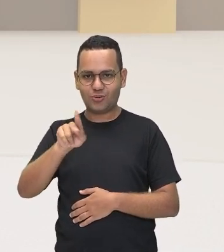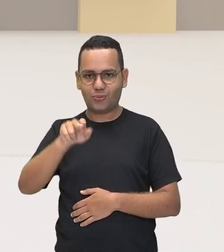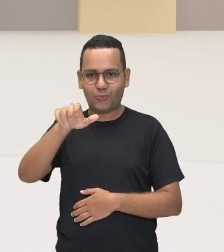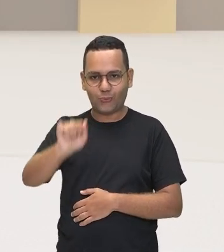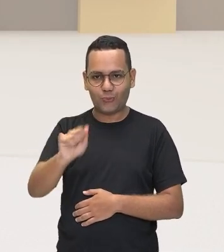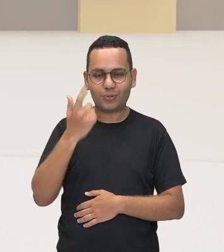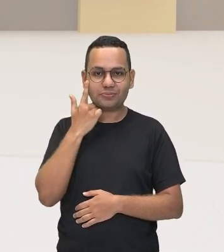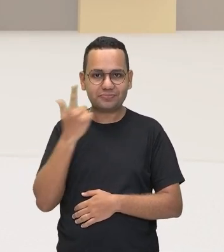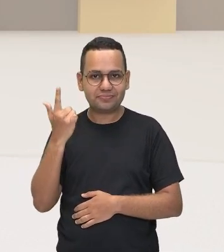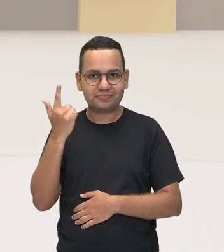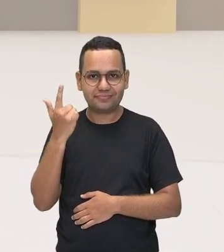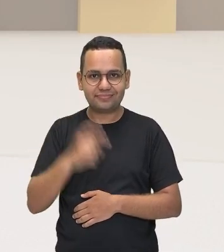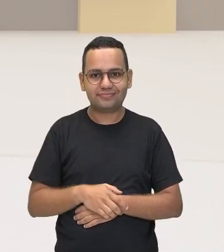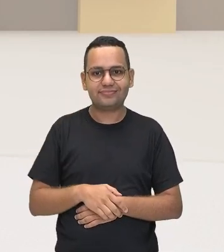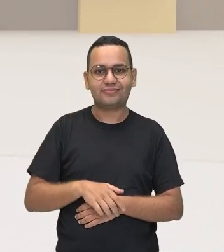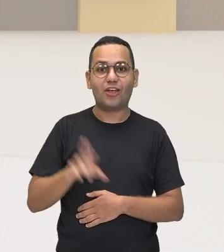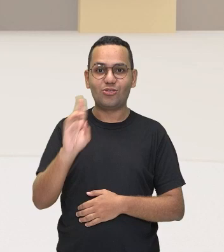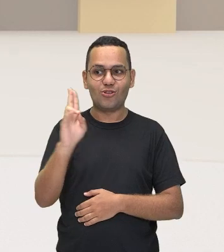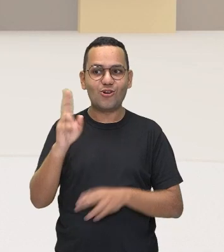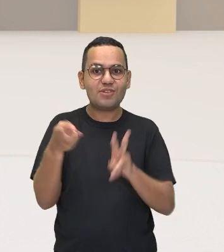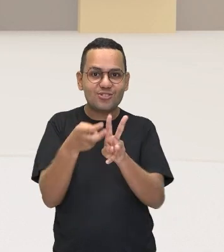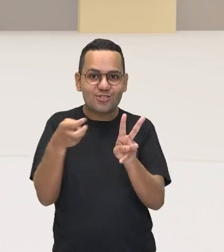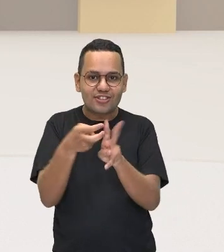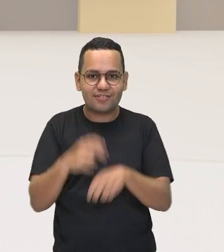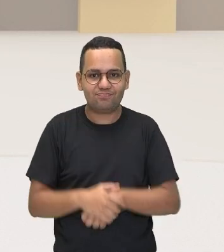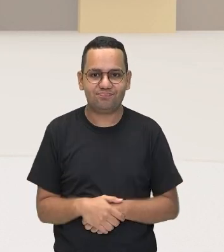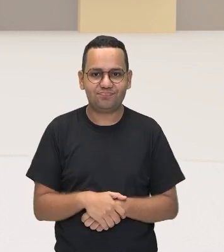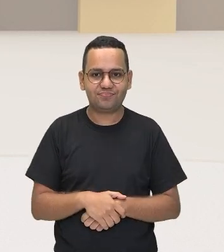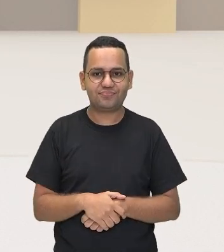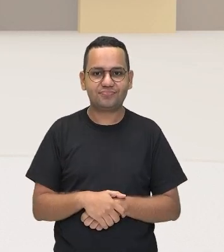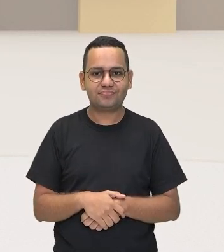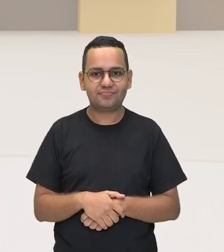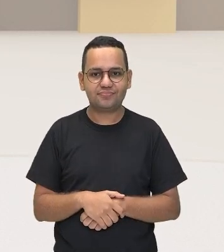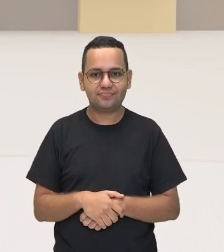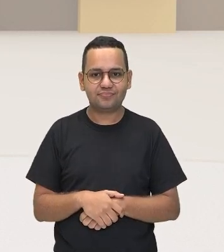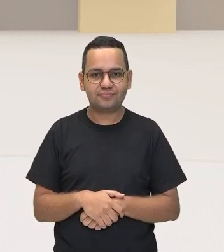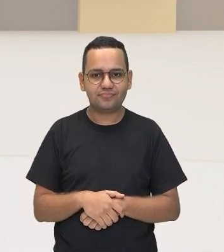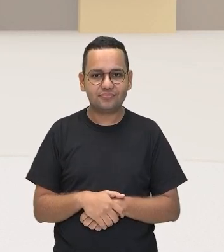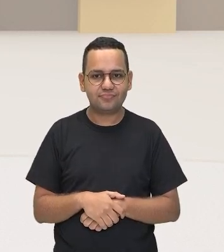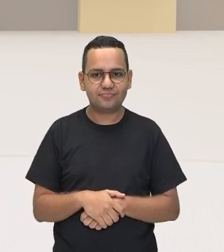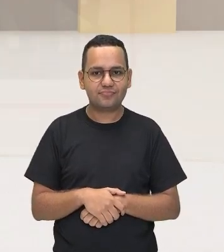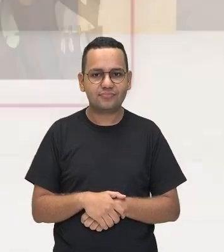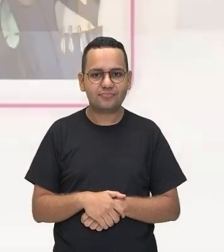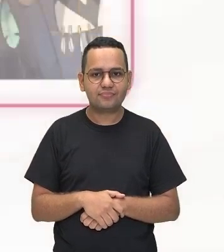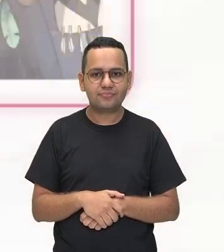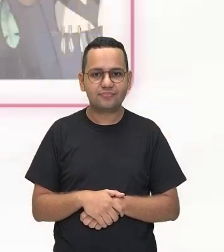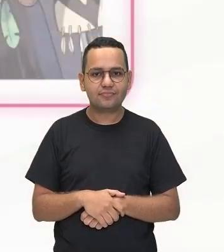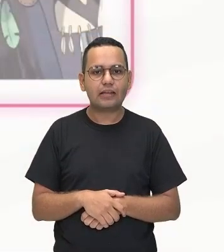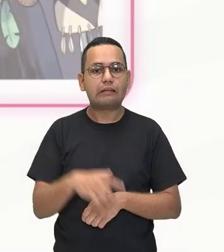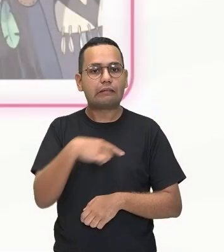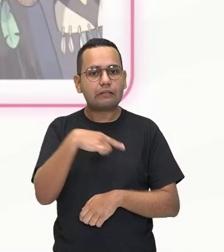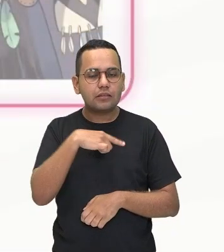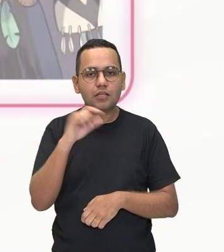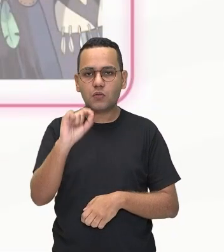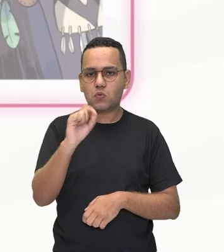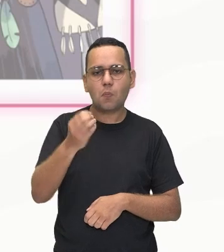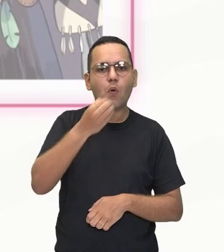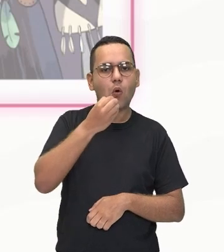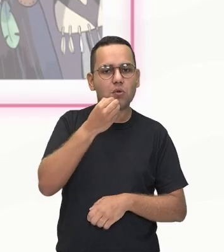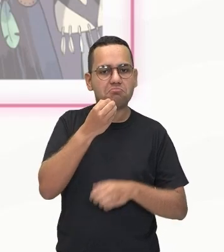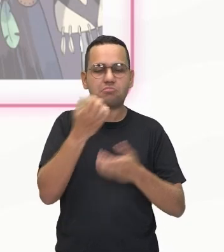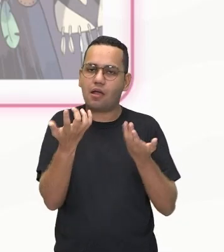de Umariaçu, no Amazonas. A Wina Ticuna, ela usa de sua força e talento como designer